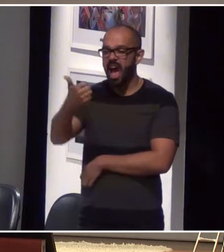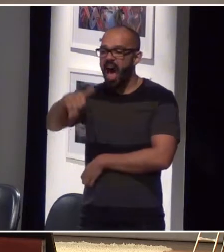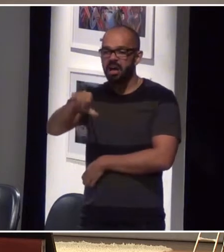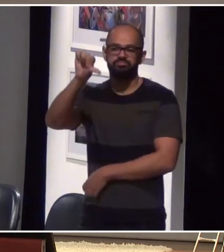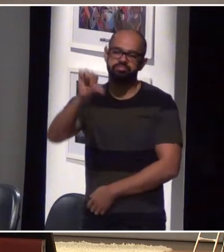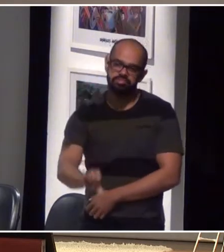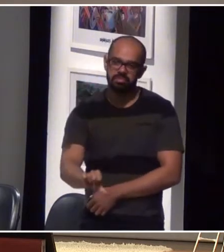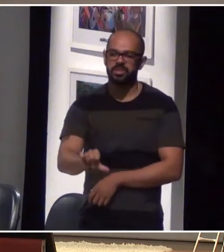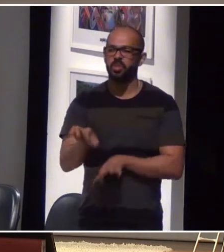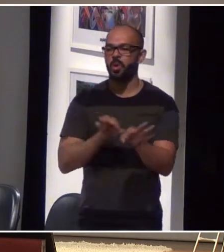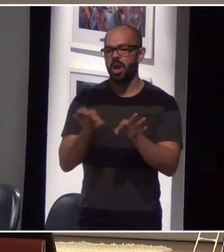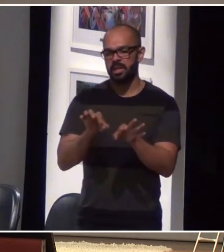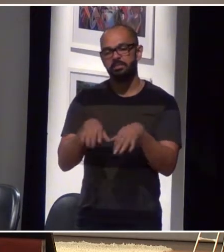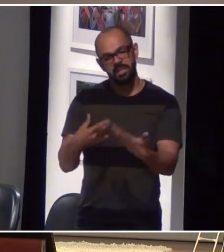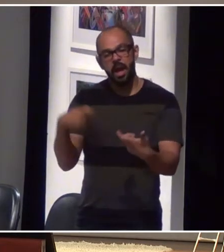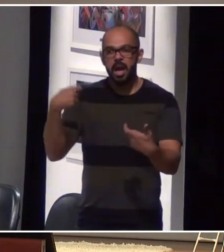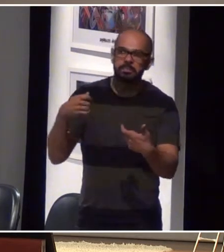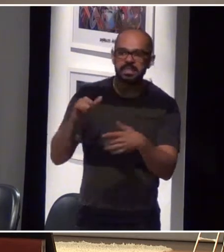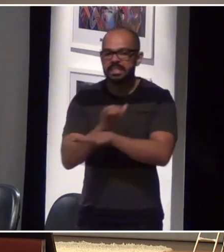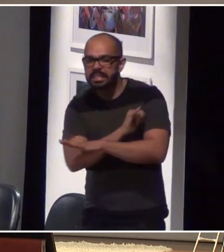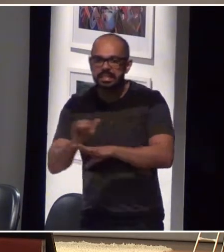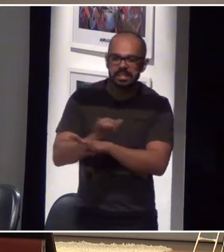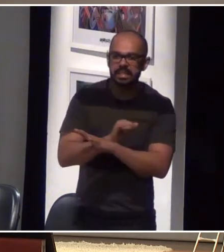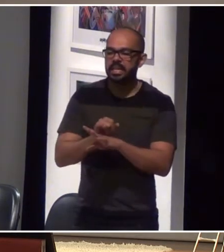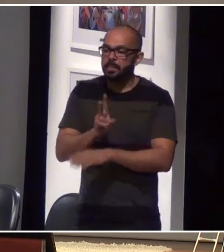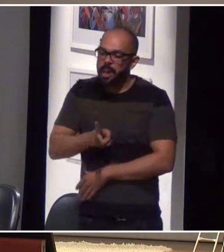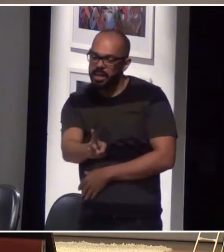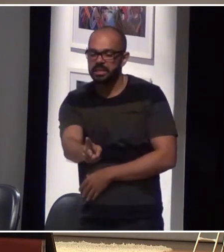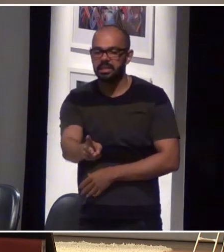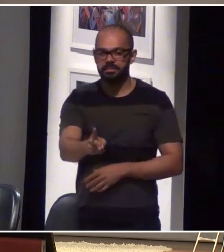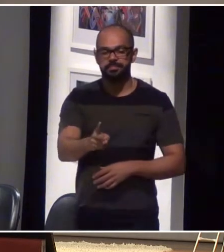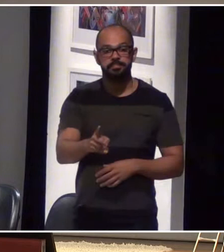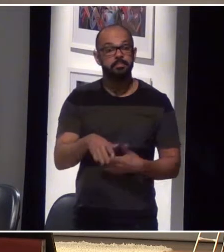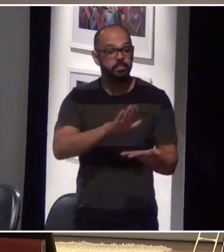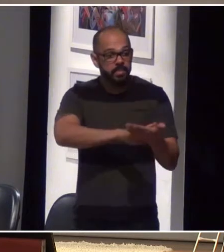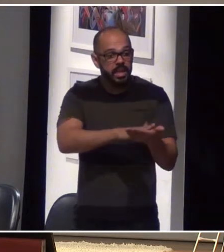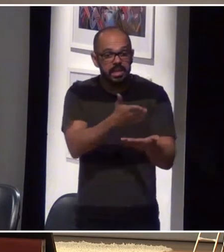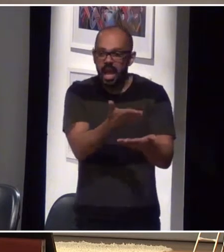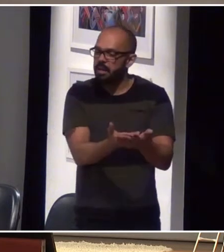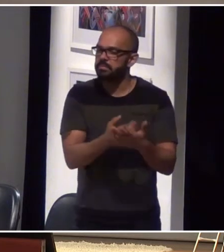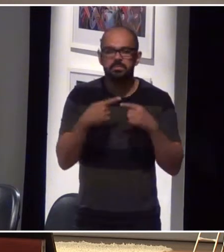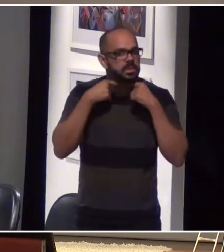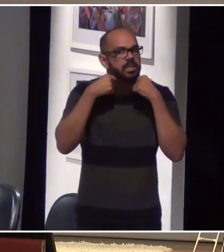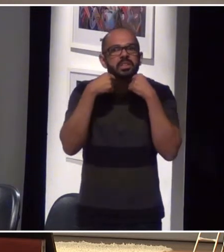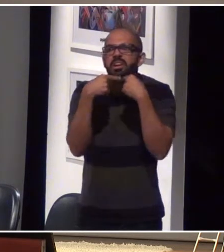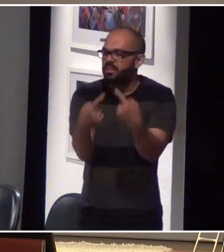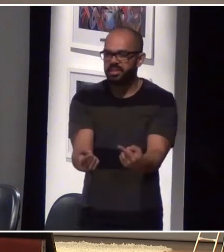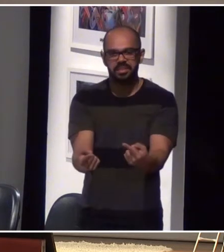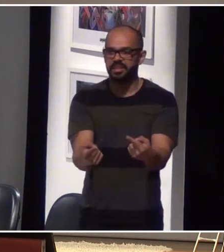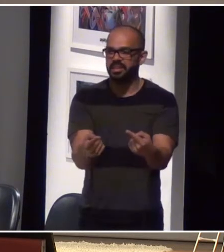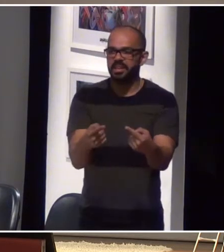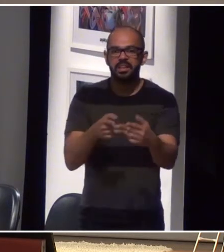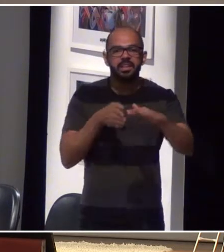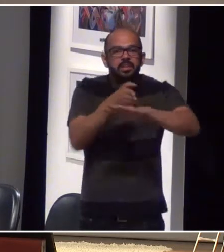programa. Então, cabe a gente criar essas estratégias de permanência. Os intérpretes não dão conta, nem